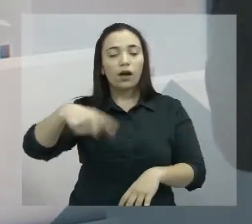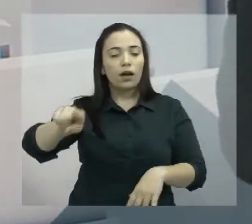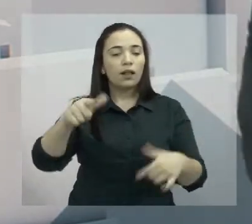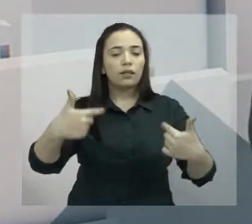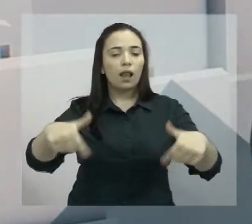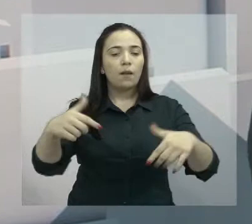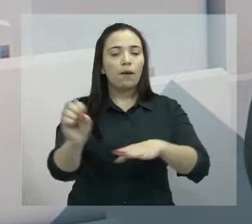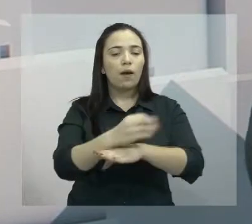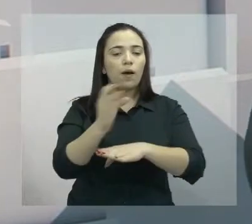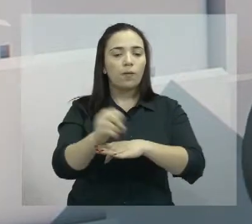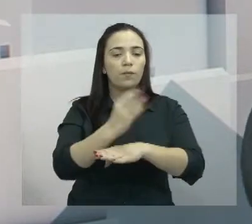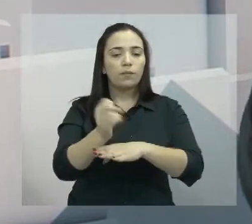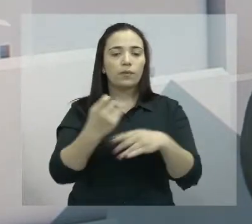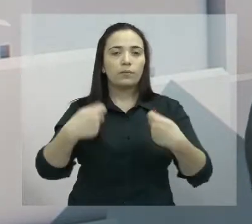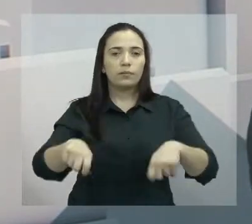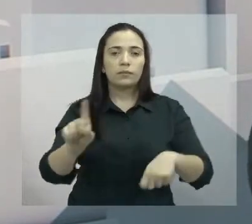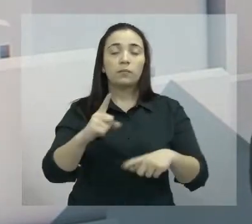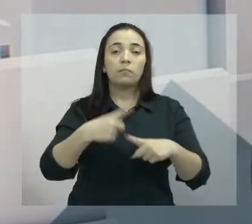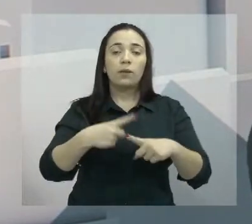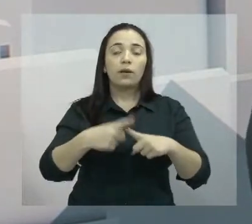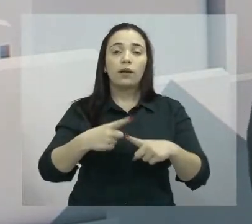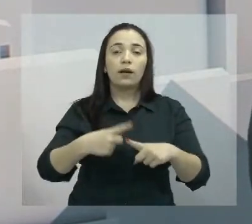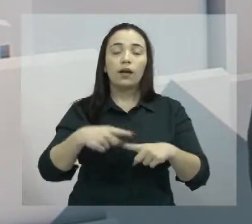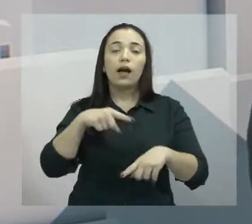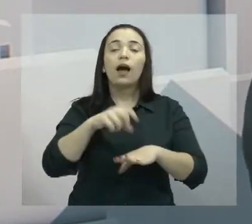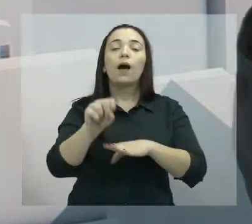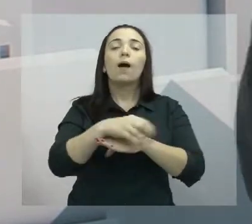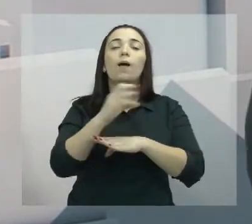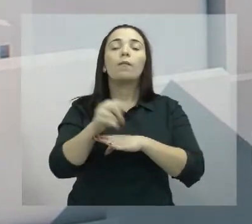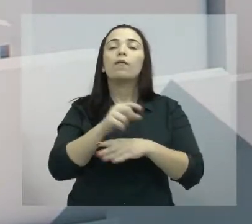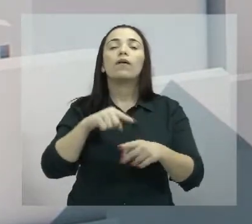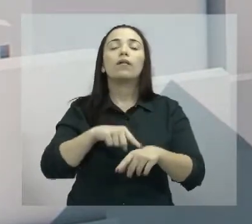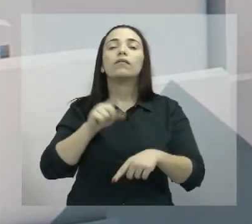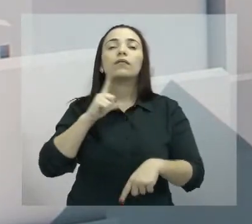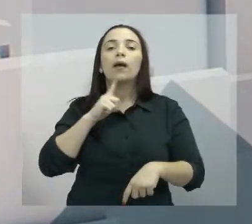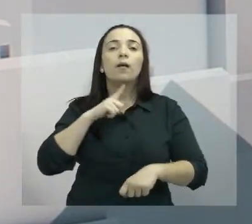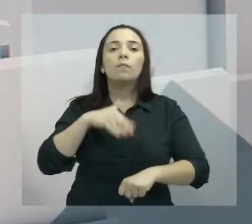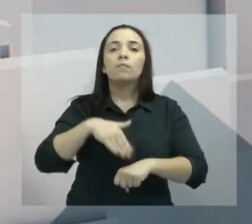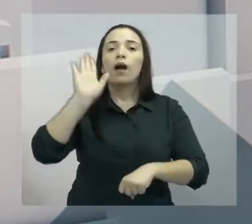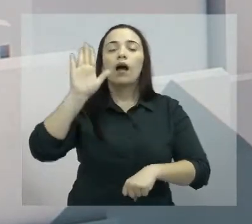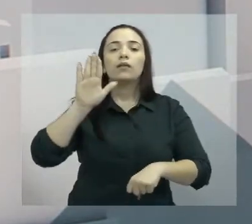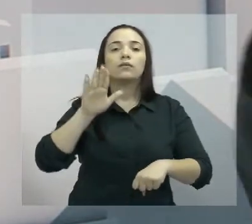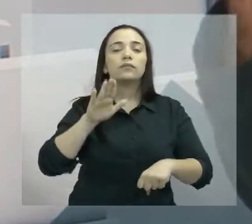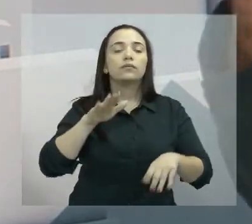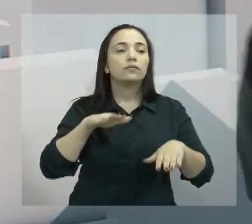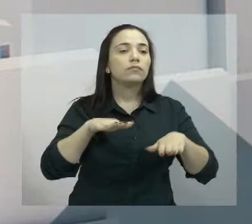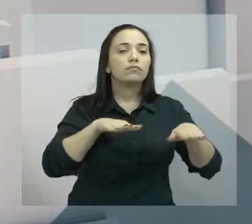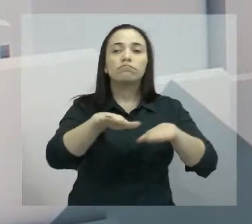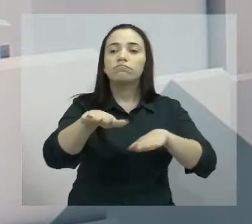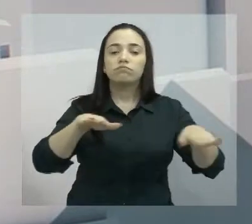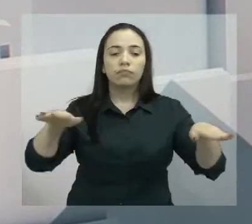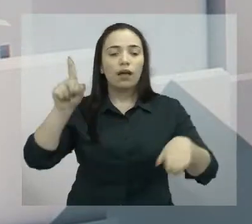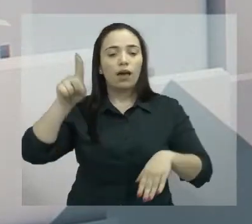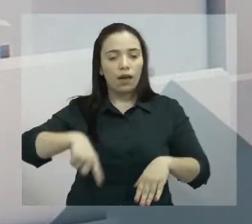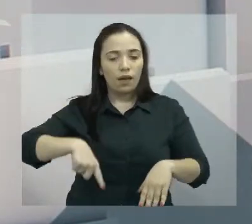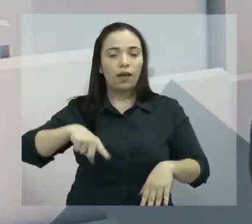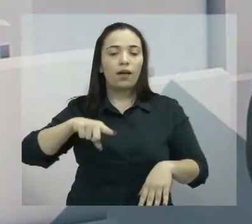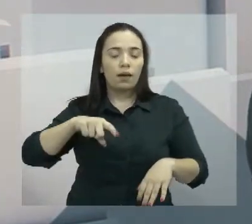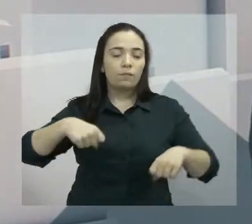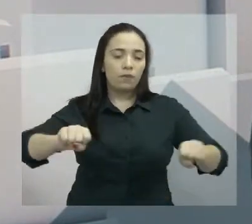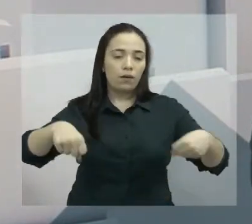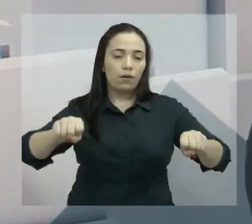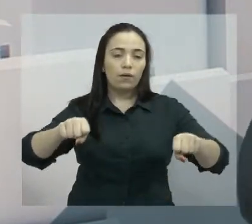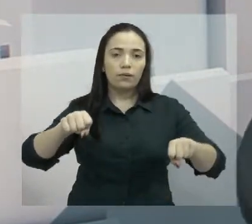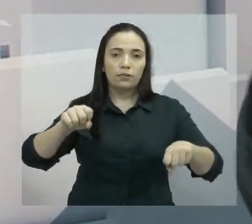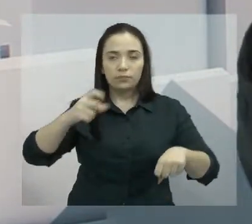olha, a maioria dos acidentes que nós somos chamados é justamente que motos. Quer dizer, e